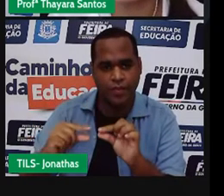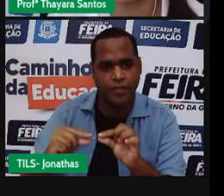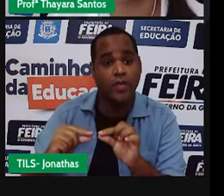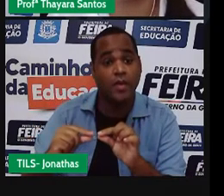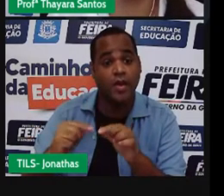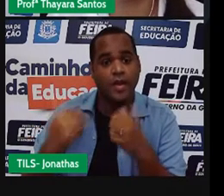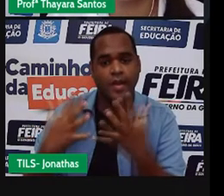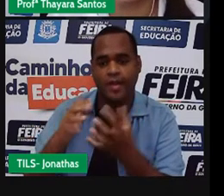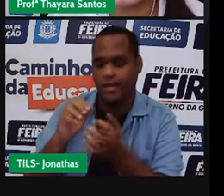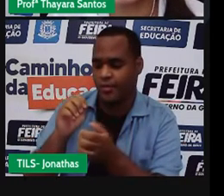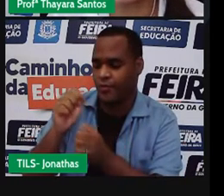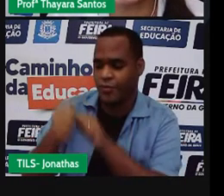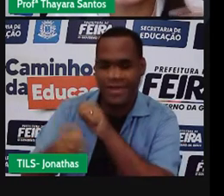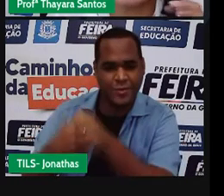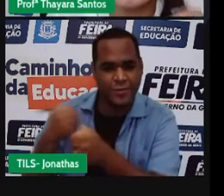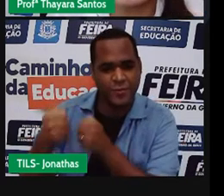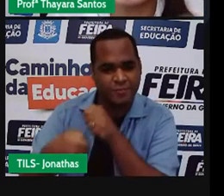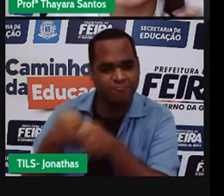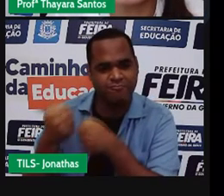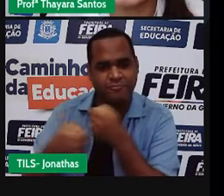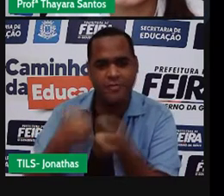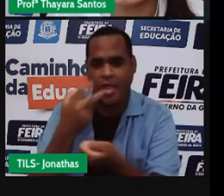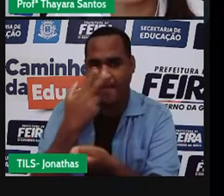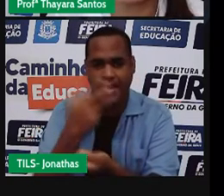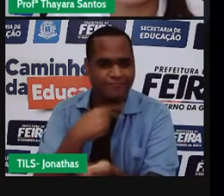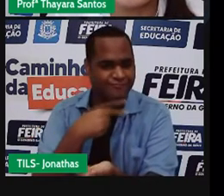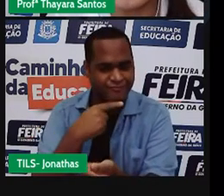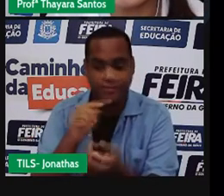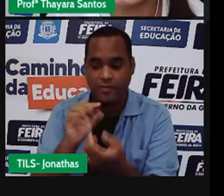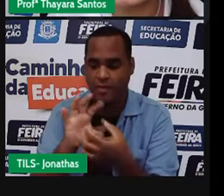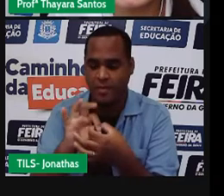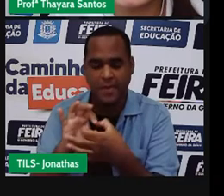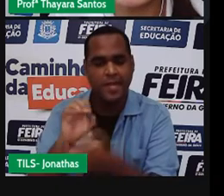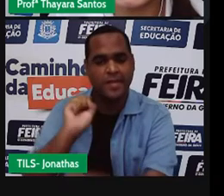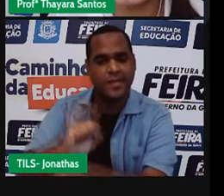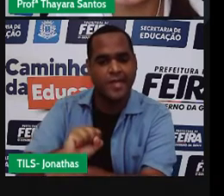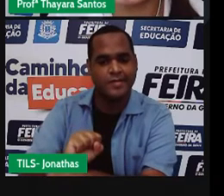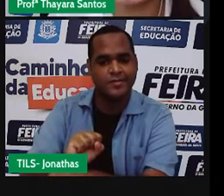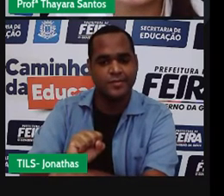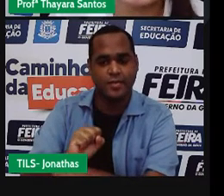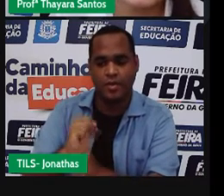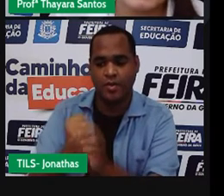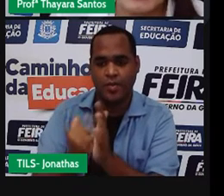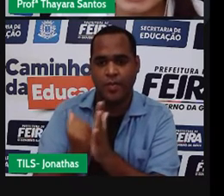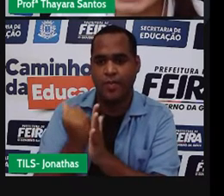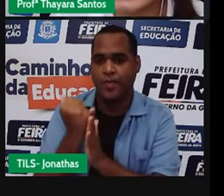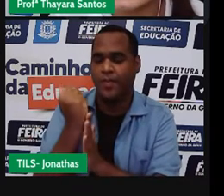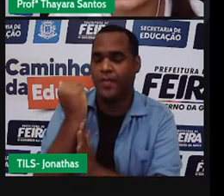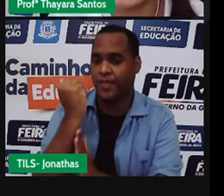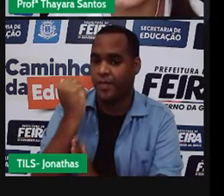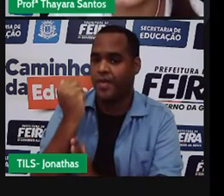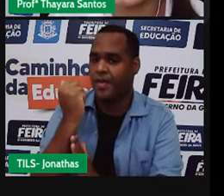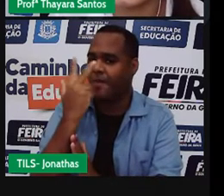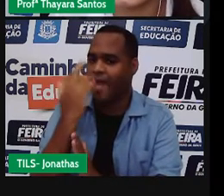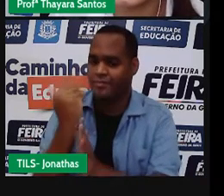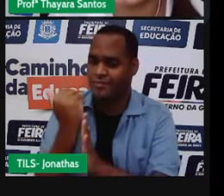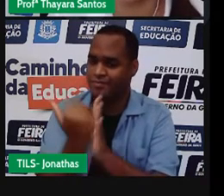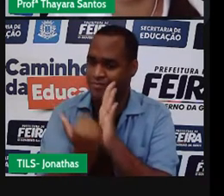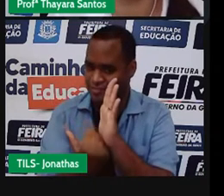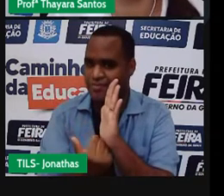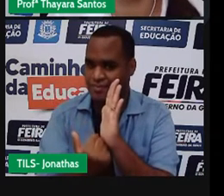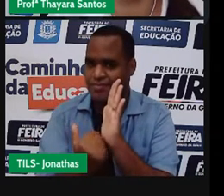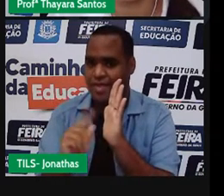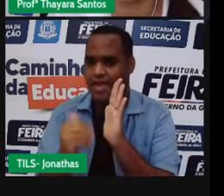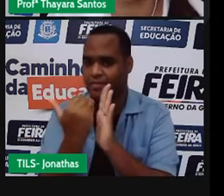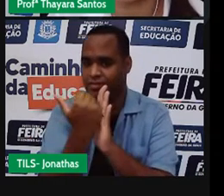e os átomos estão ficando mais imóveis mais paradinhas conforme vai aumentando essa temperatura diminuindo Na verdade essa temperatura